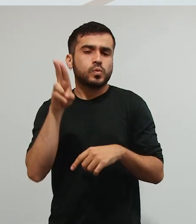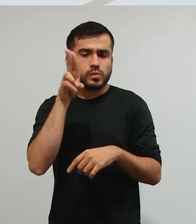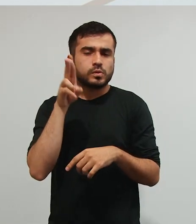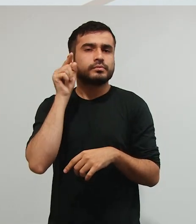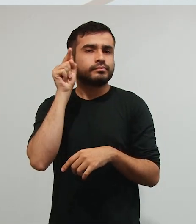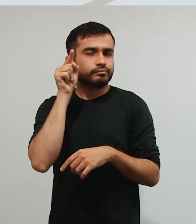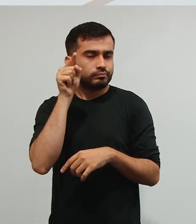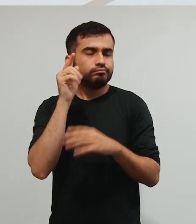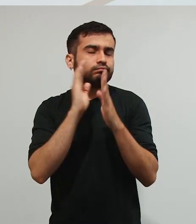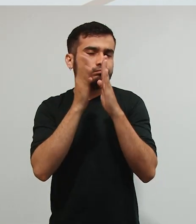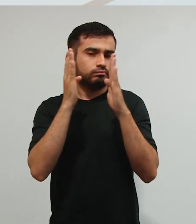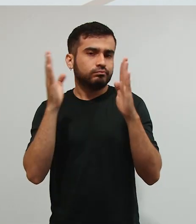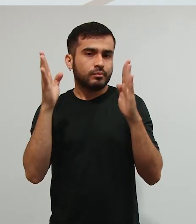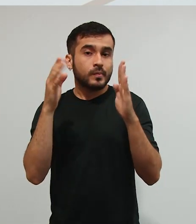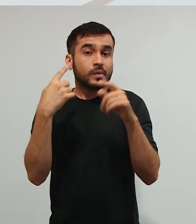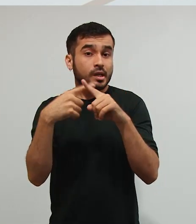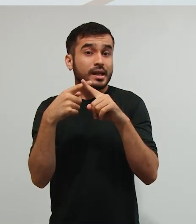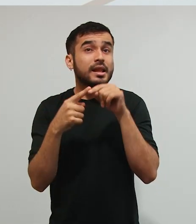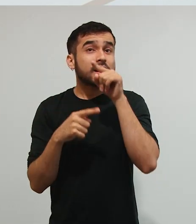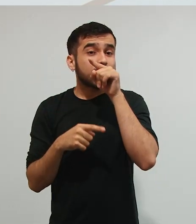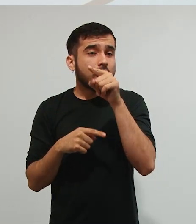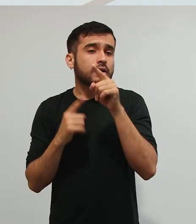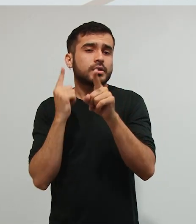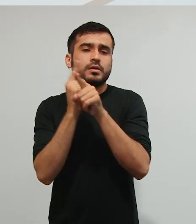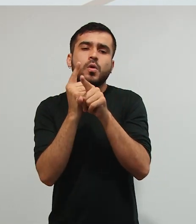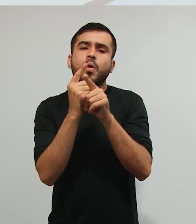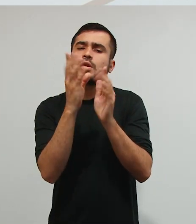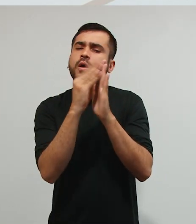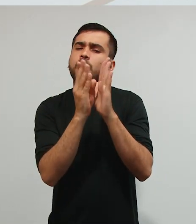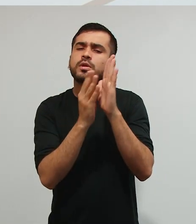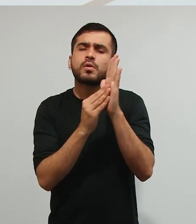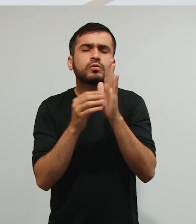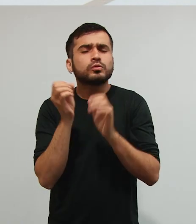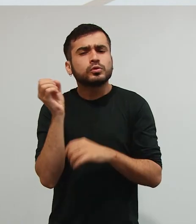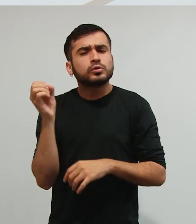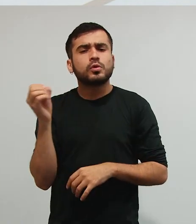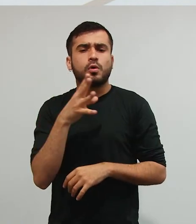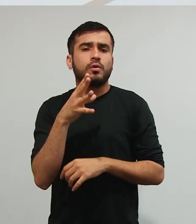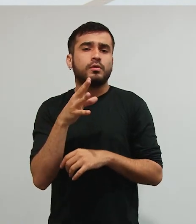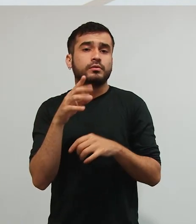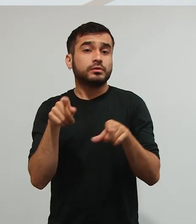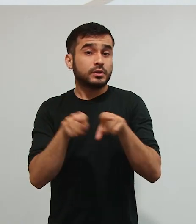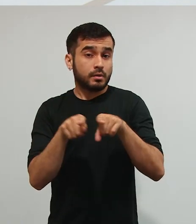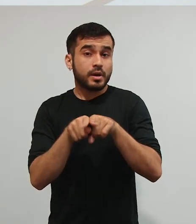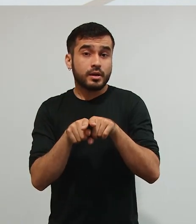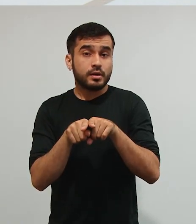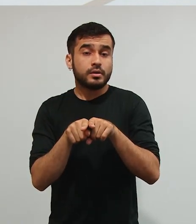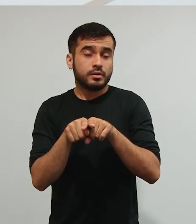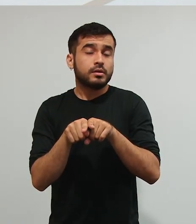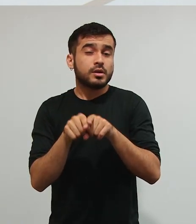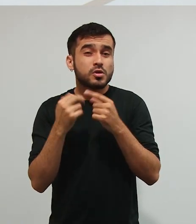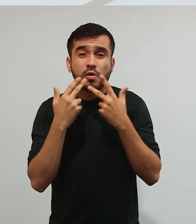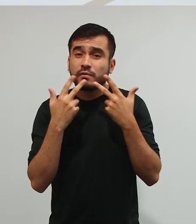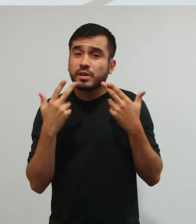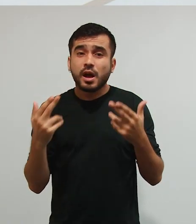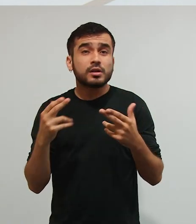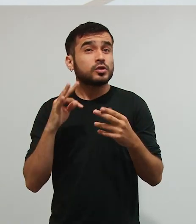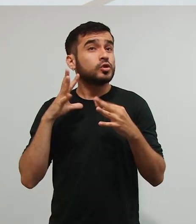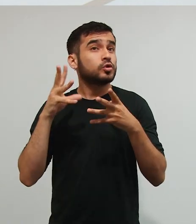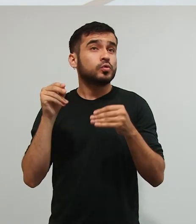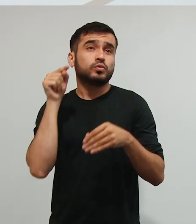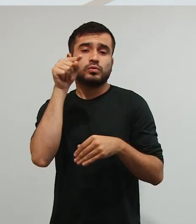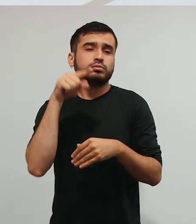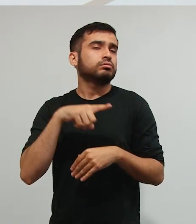ferramenta vocês terão acesso a conteúdo atualizado, de ponta, tá?